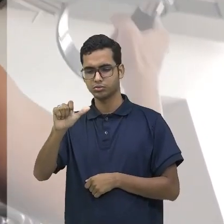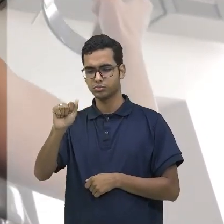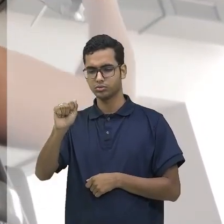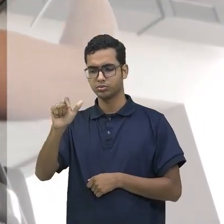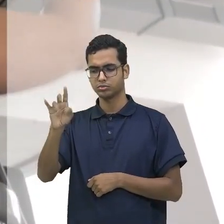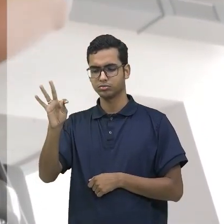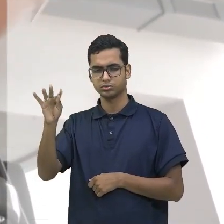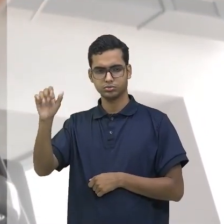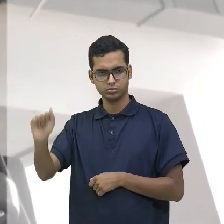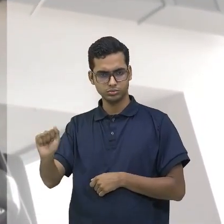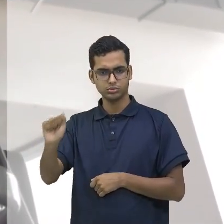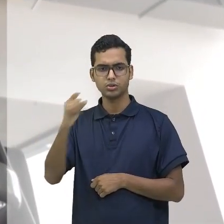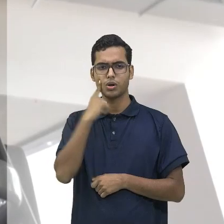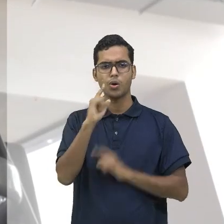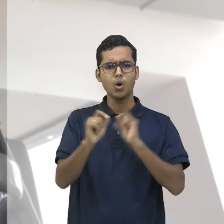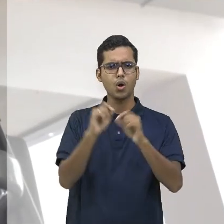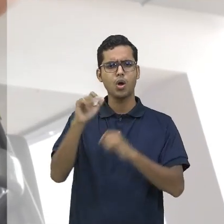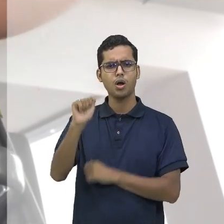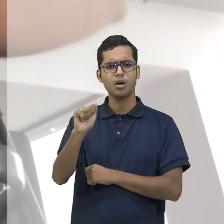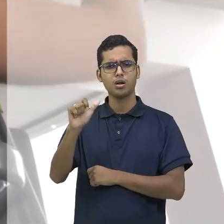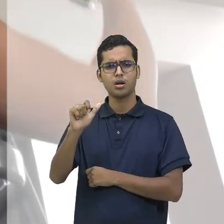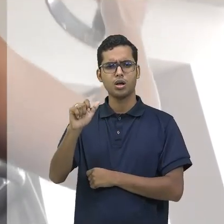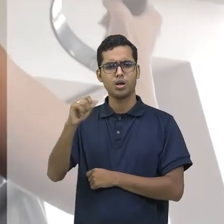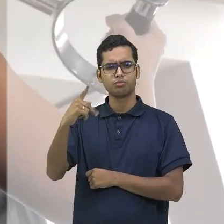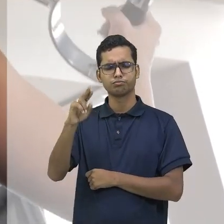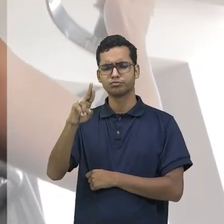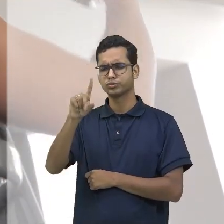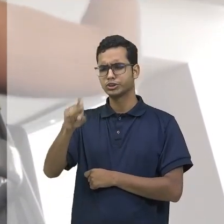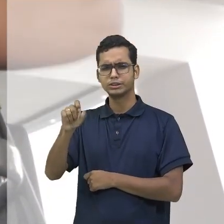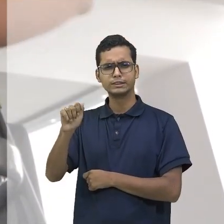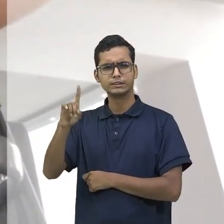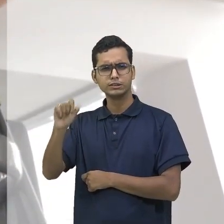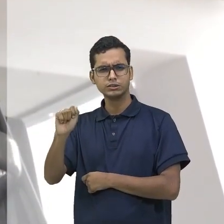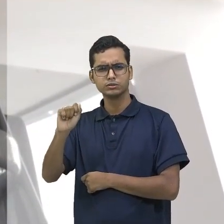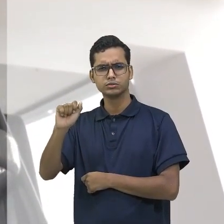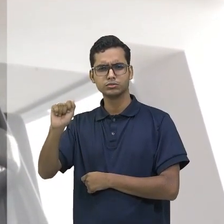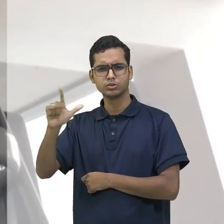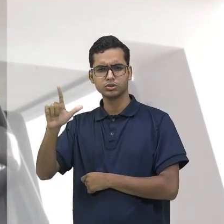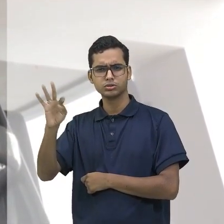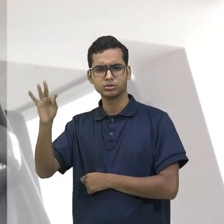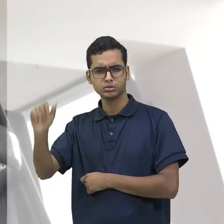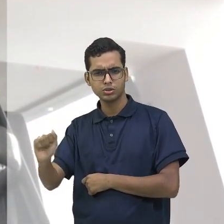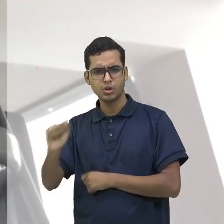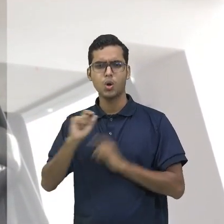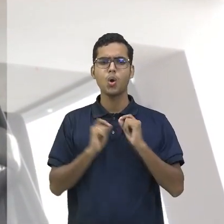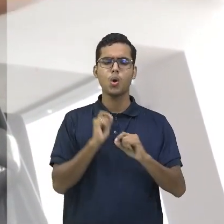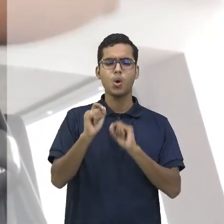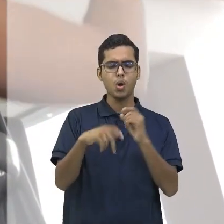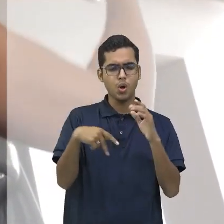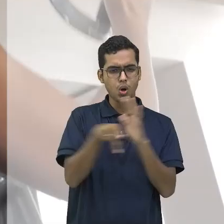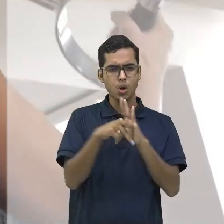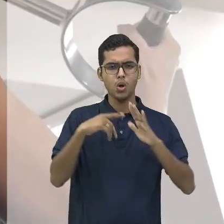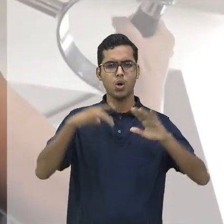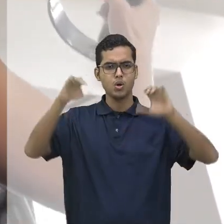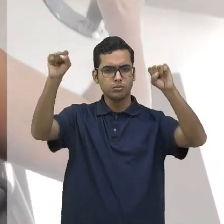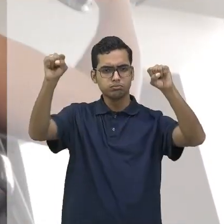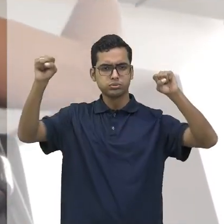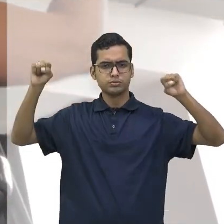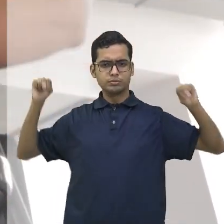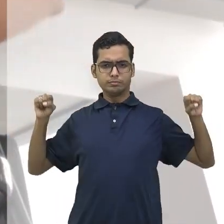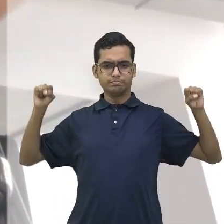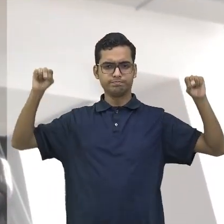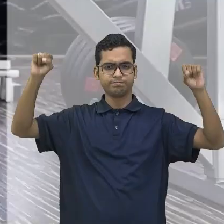exercício que vocês estão visualizando é a puxada alta. A puxada alta vai trabalhar aí a musculatura da